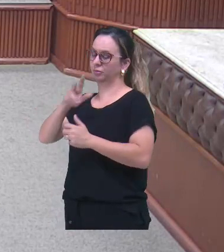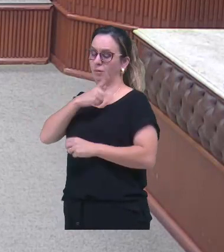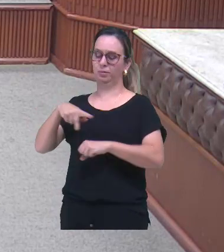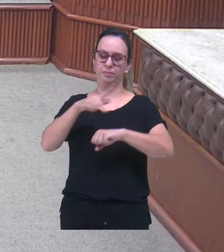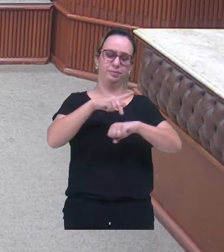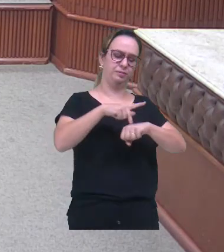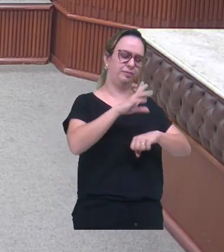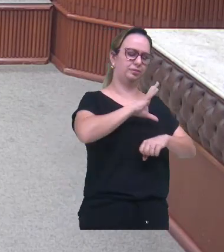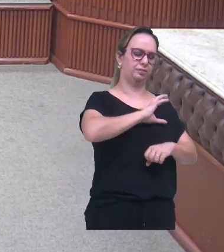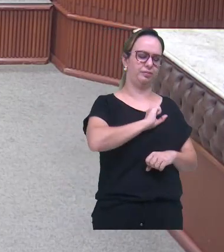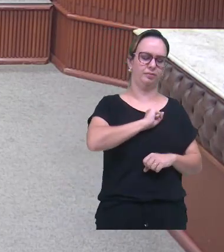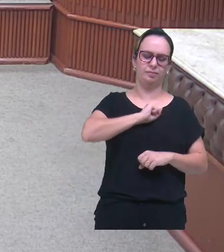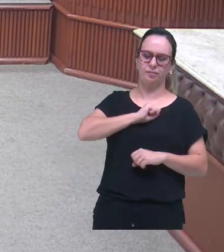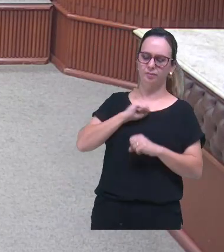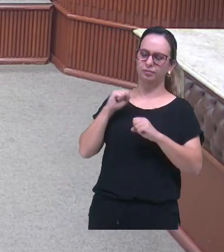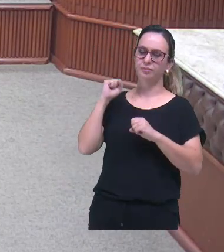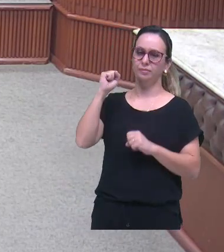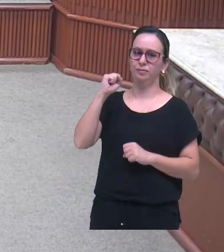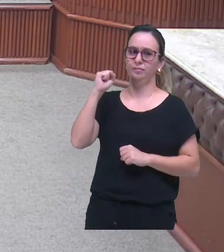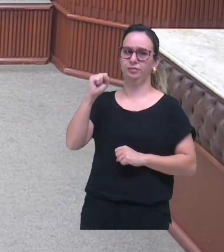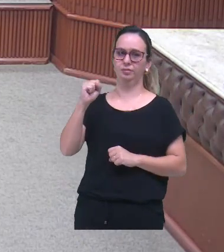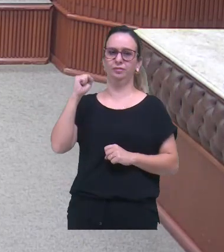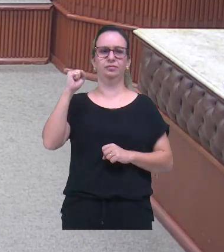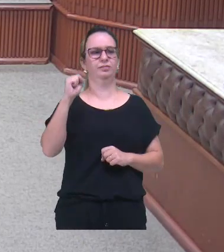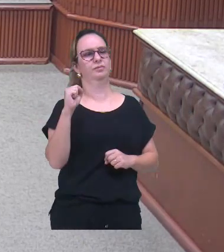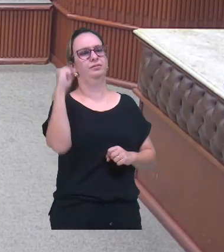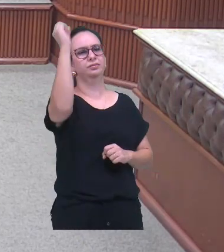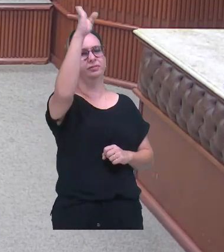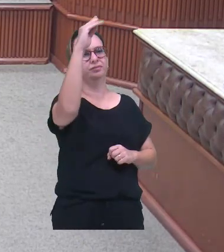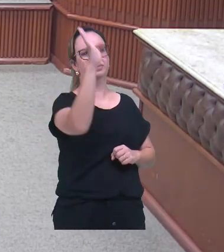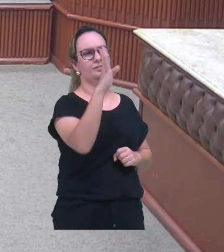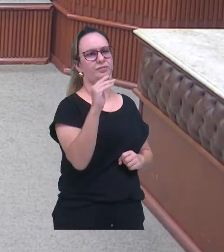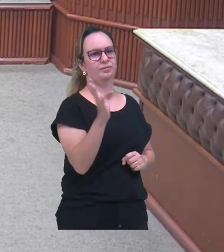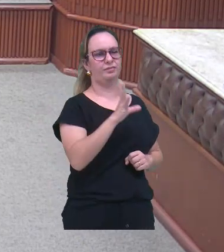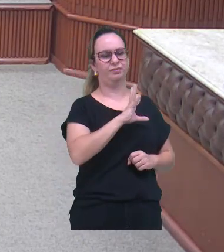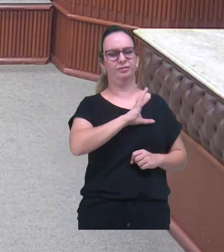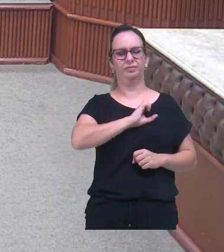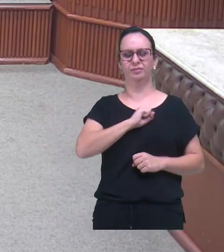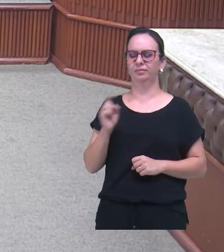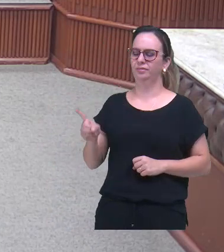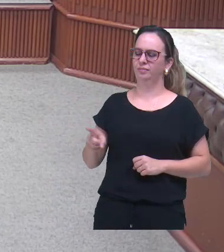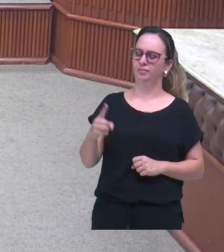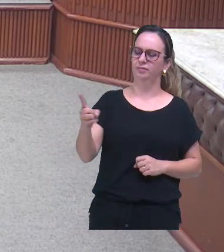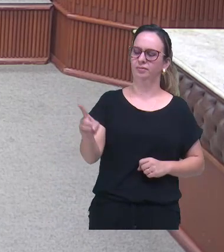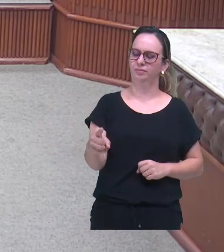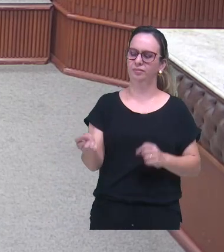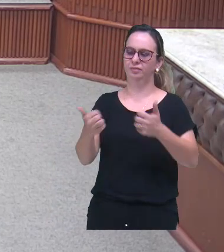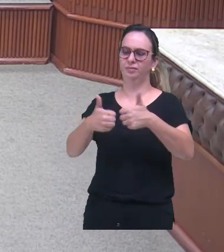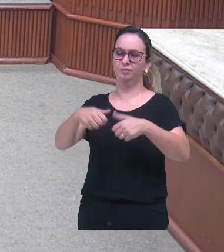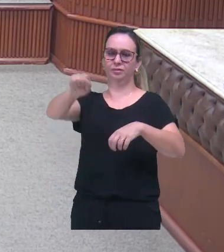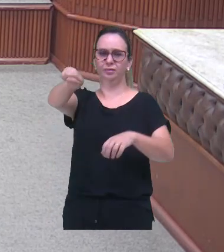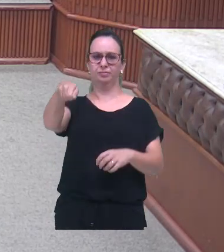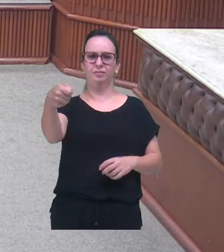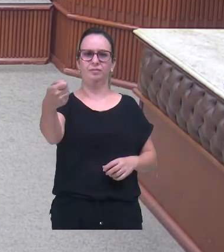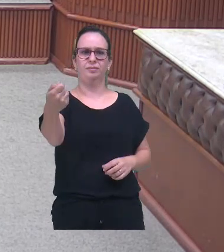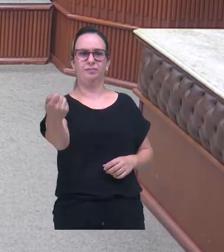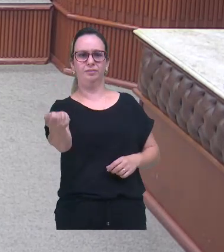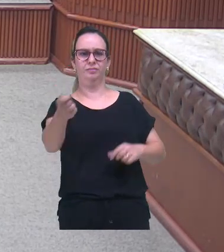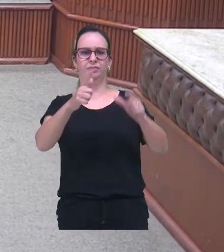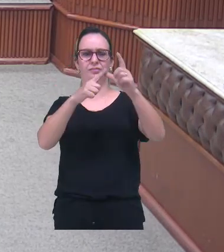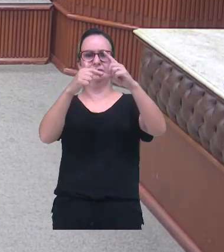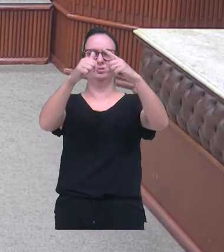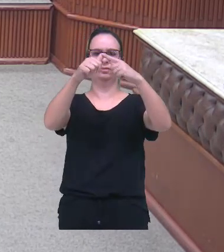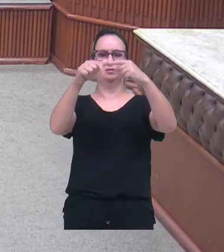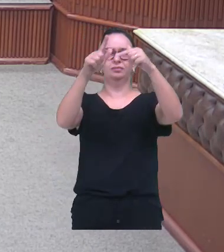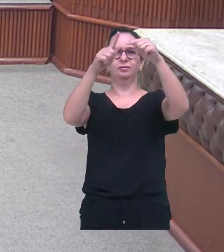amada, idolatrada, salve, salve, Brasil de amor eterno, seja símbolo, o